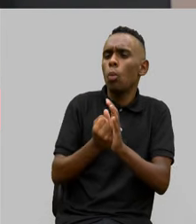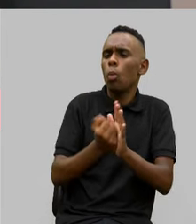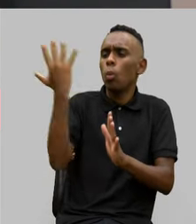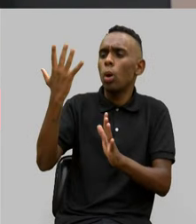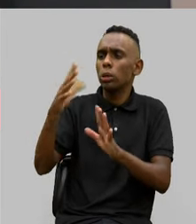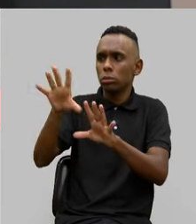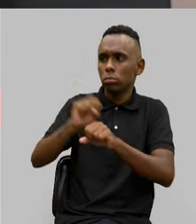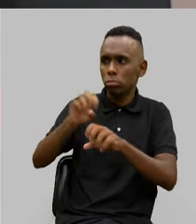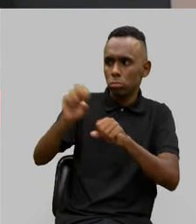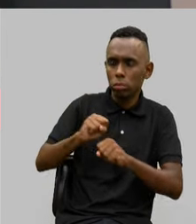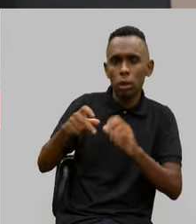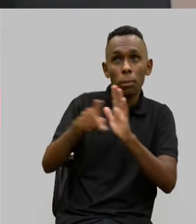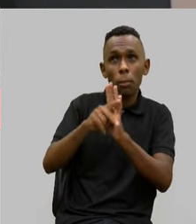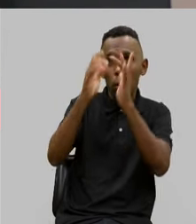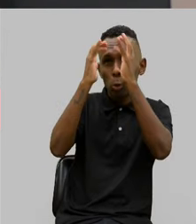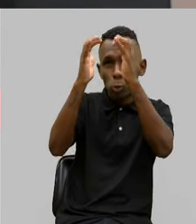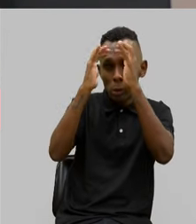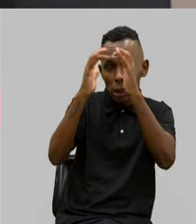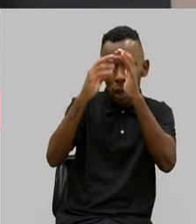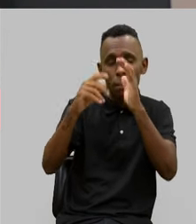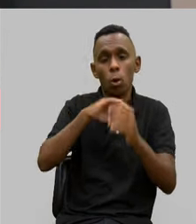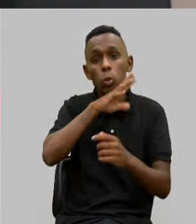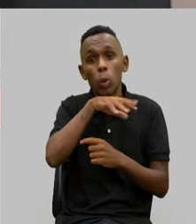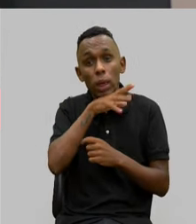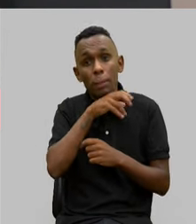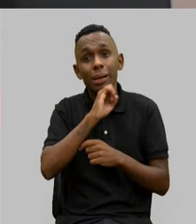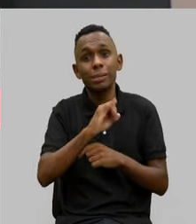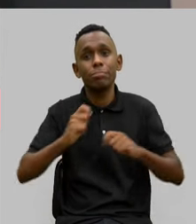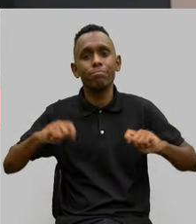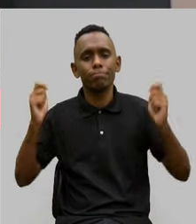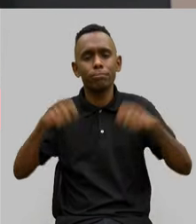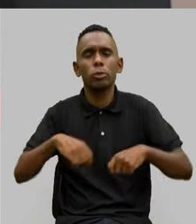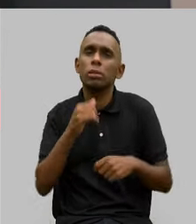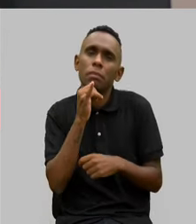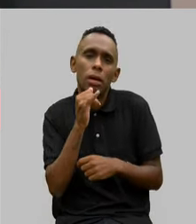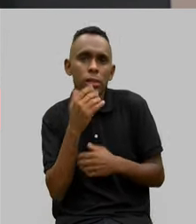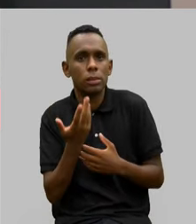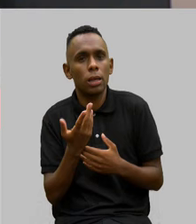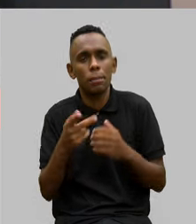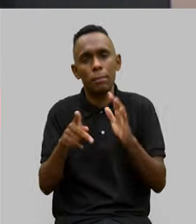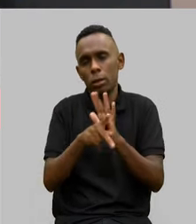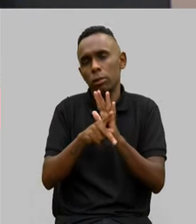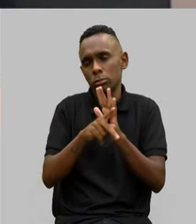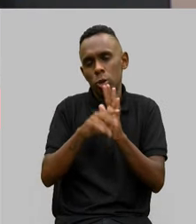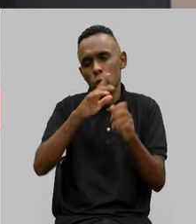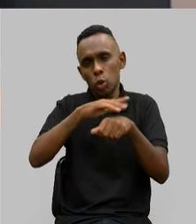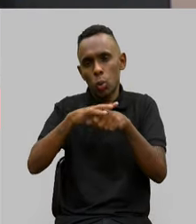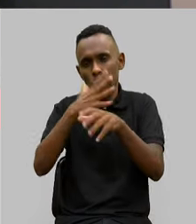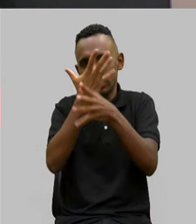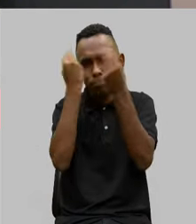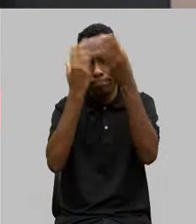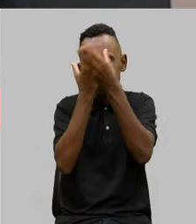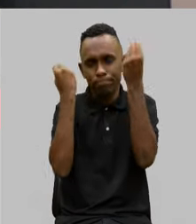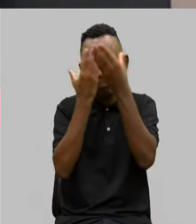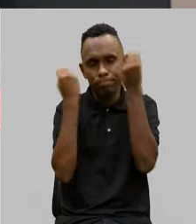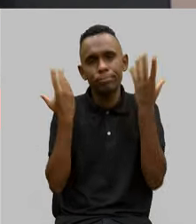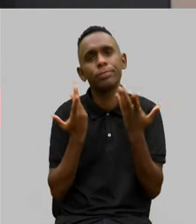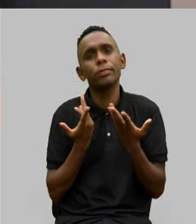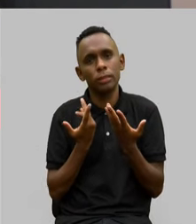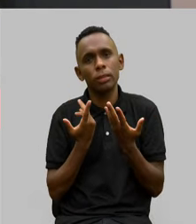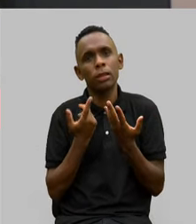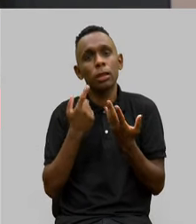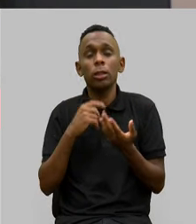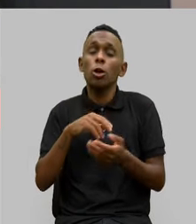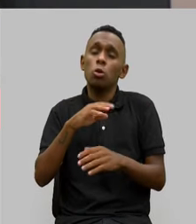receptores cb2 no cérebro dos animais se isso poderia servir por exemplo para Doença de Alzheimer tá então a gente tem modelos animais para estudar